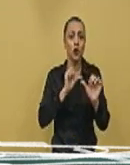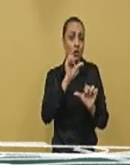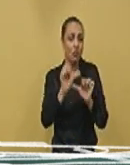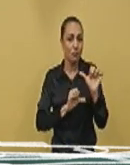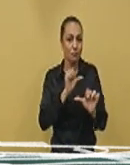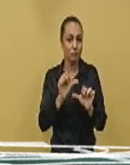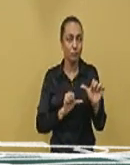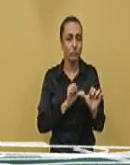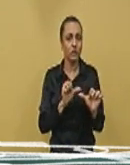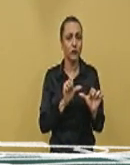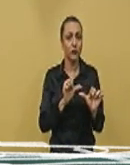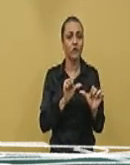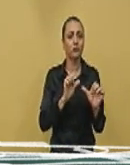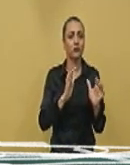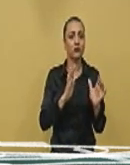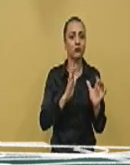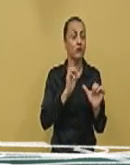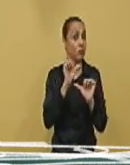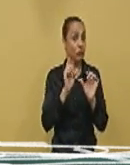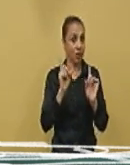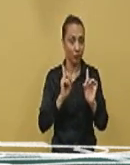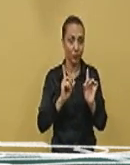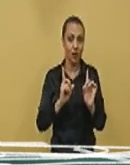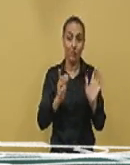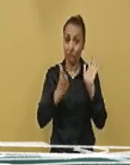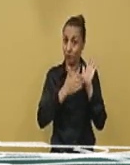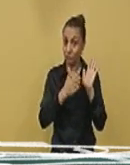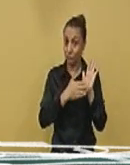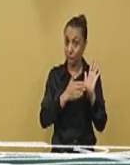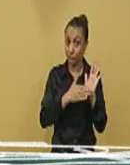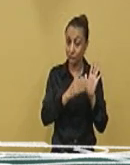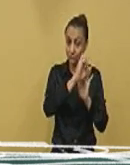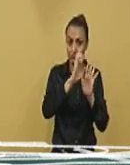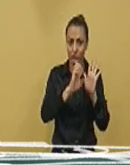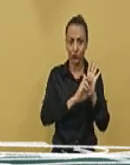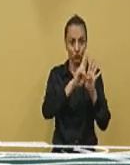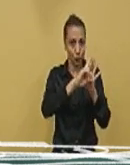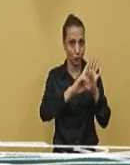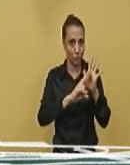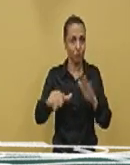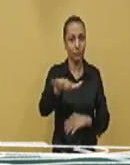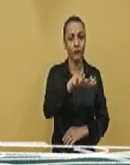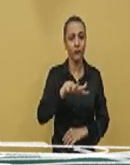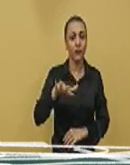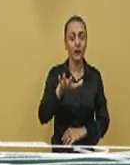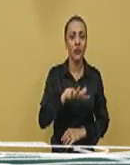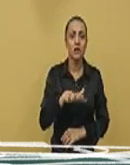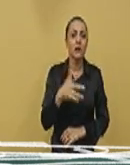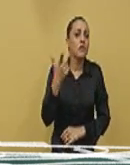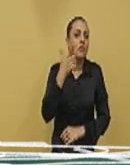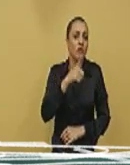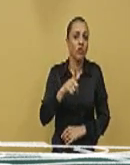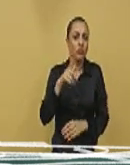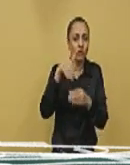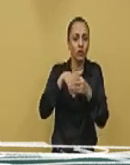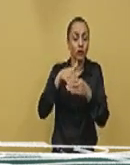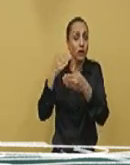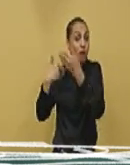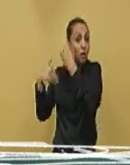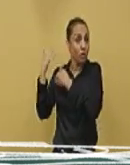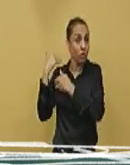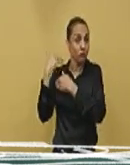como... nós fizemos uma proposta de estatuto e de regulamento geral que não conseguimos votar o ano passado